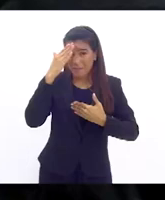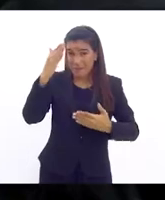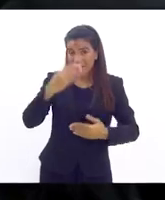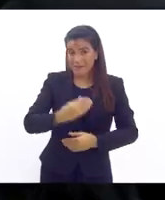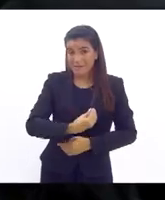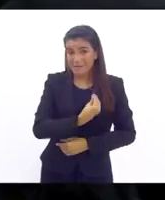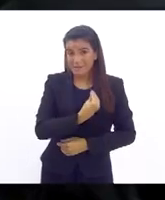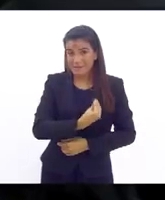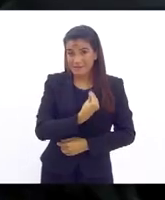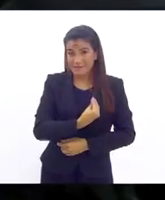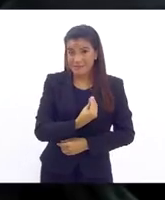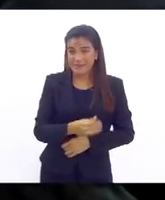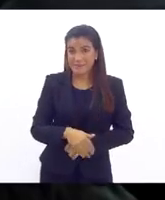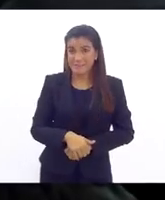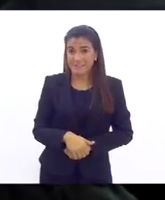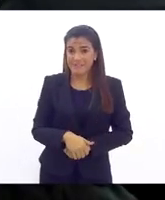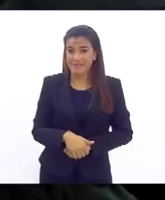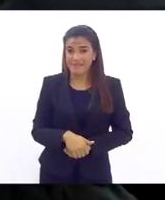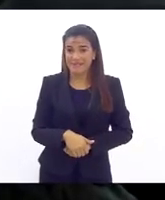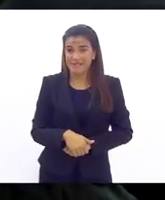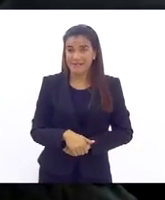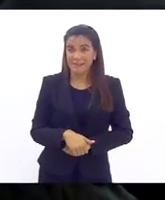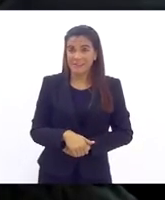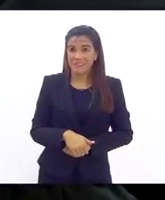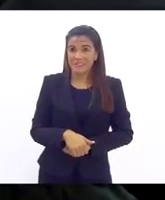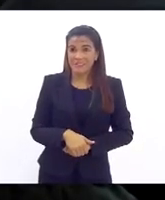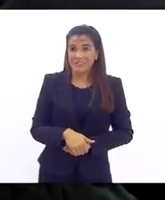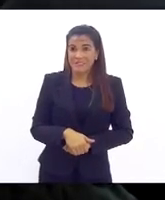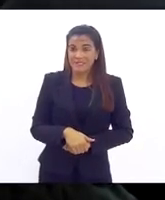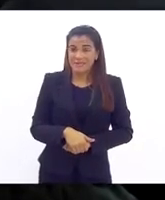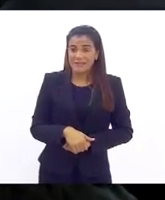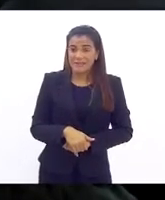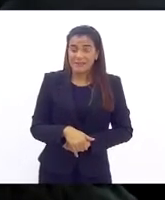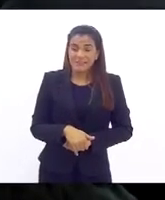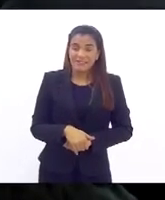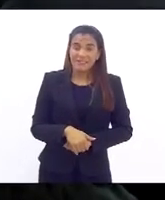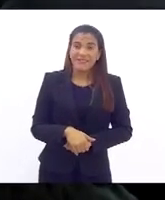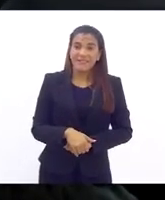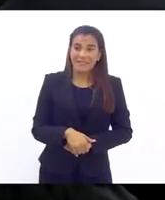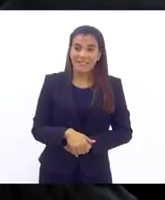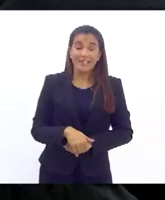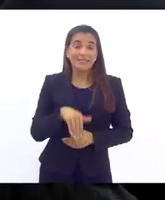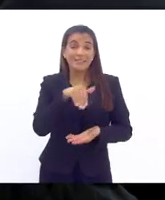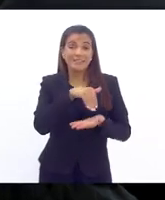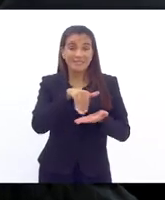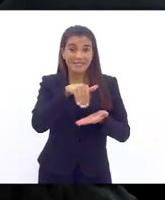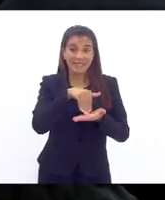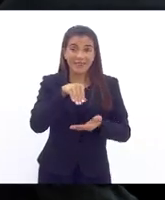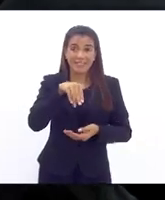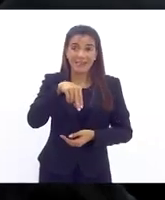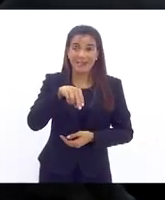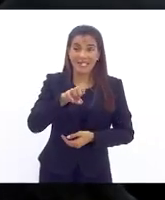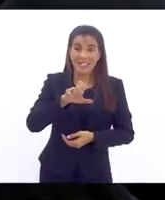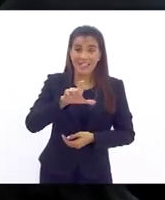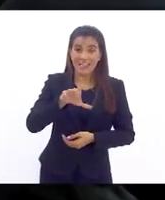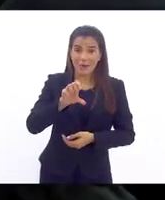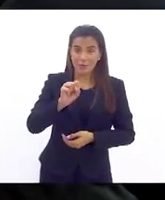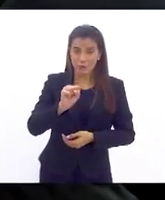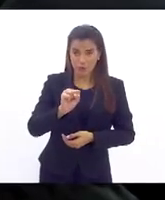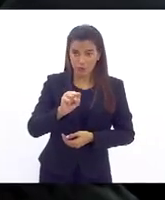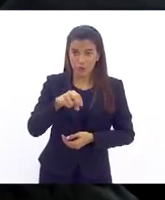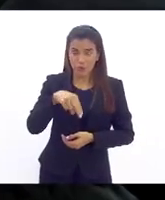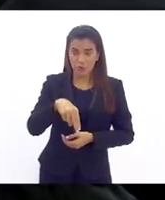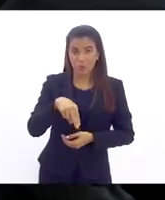sua presença meu amigo para o secretário Nelson pode deixar sobre